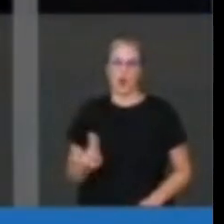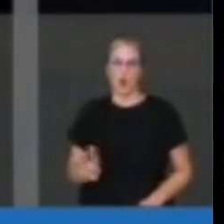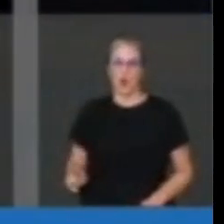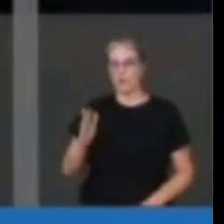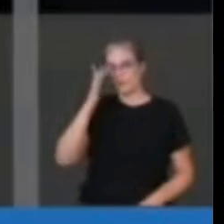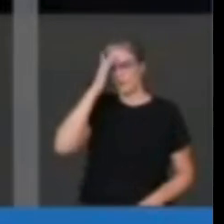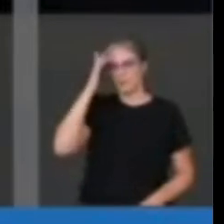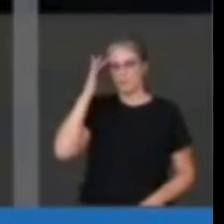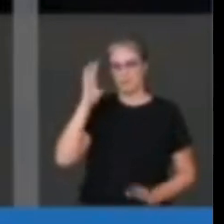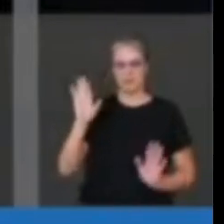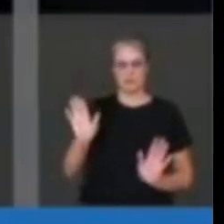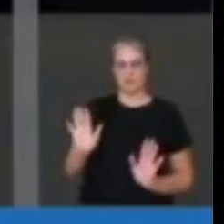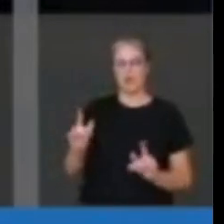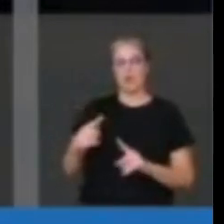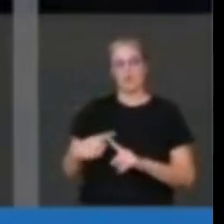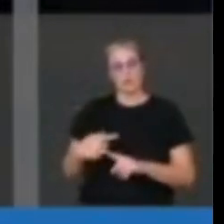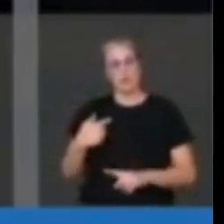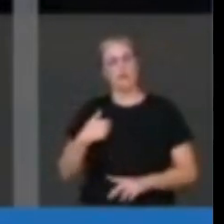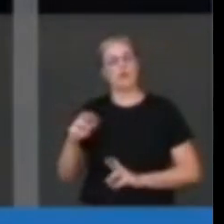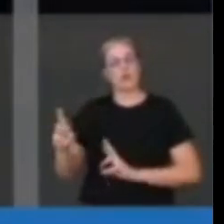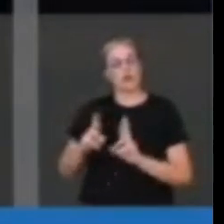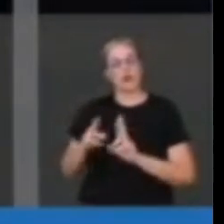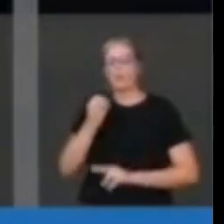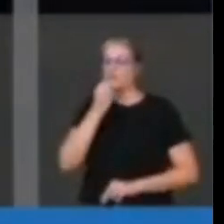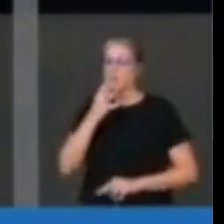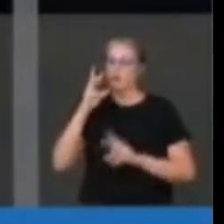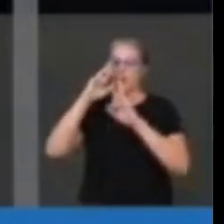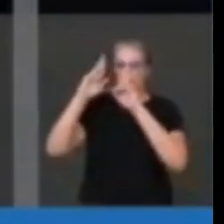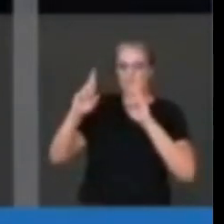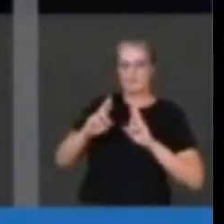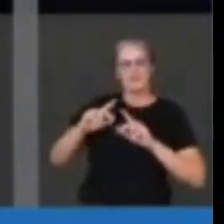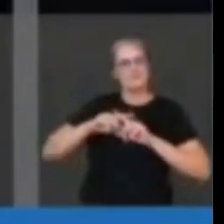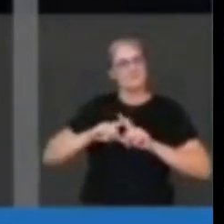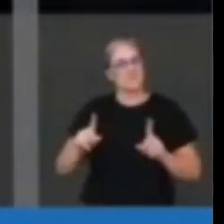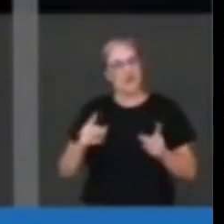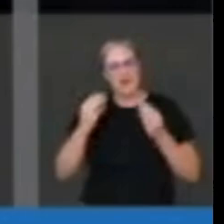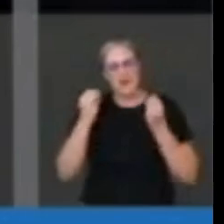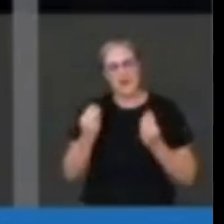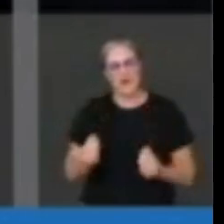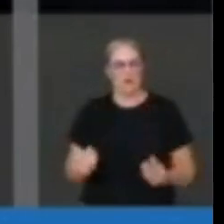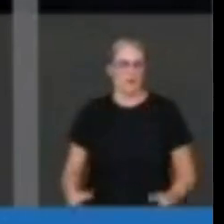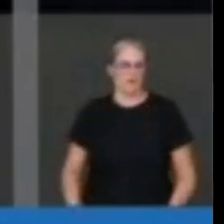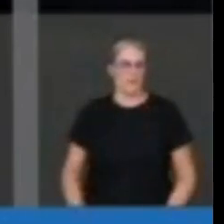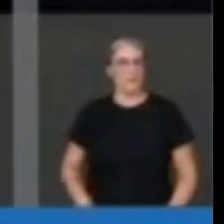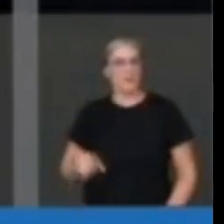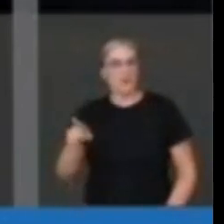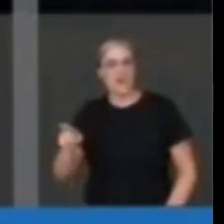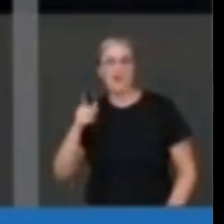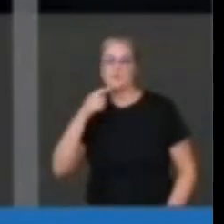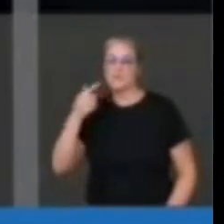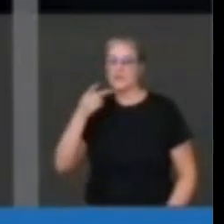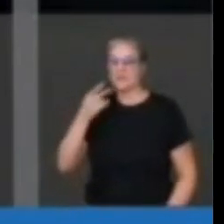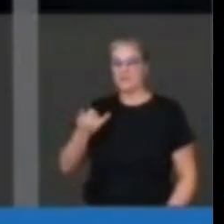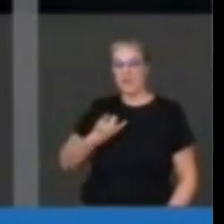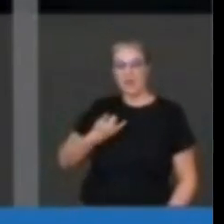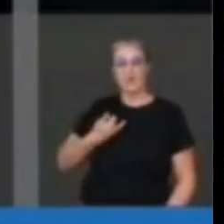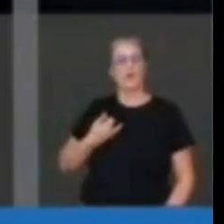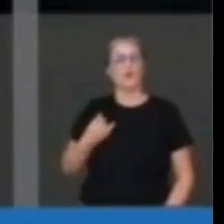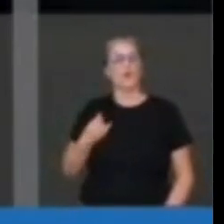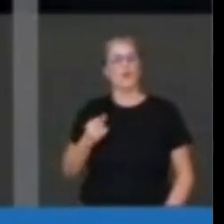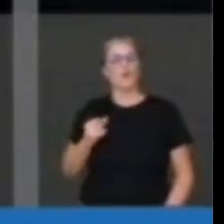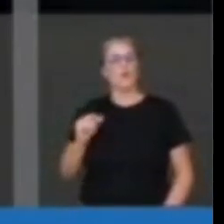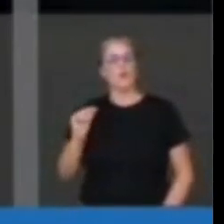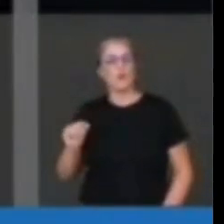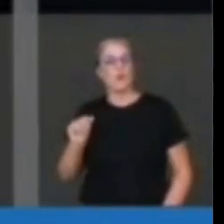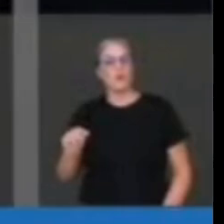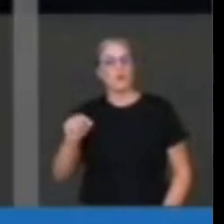de respeito e que mesmo deputados de esquerda confidenciam a mim que o Supremo Tribunal Federal